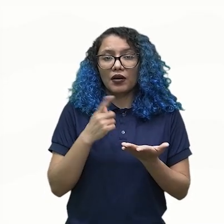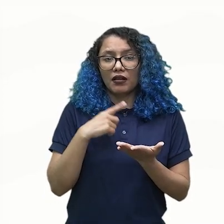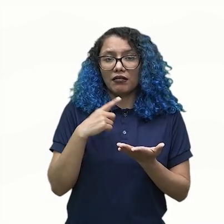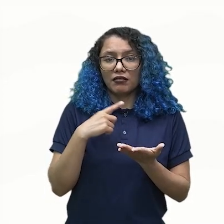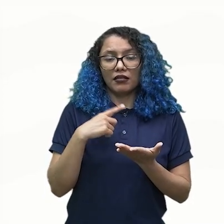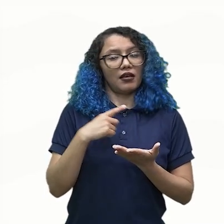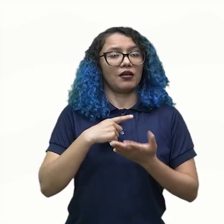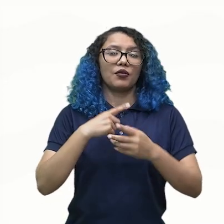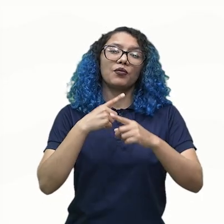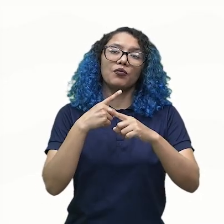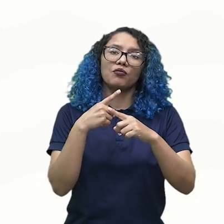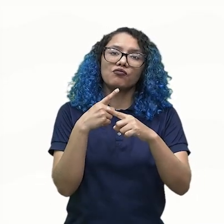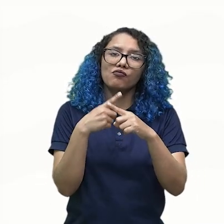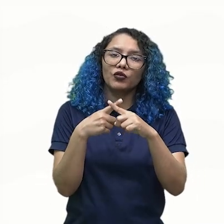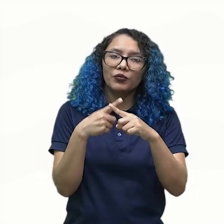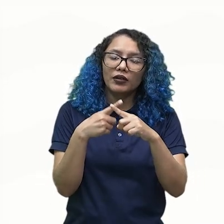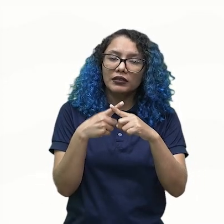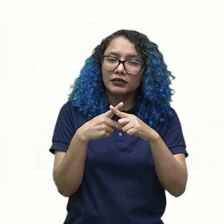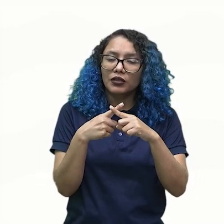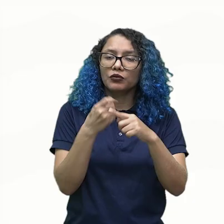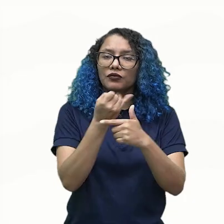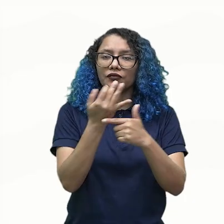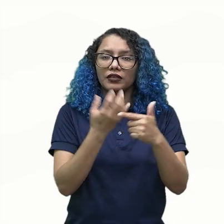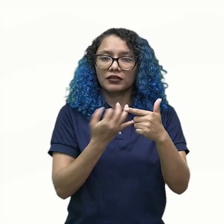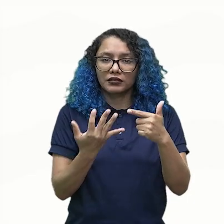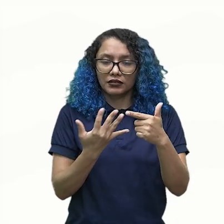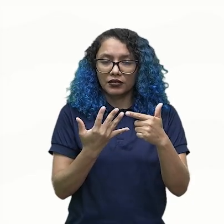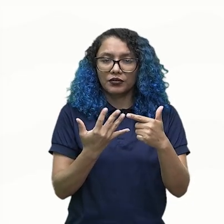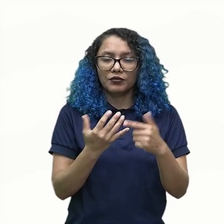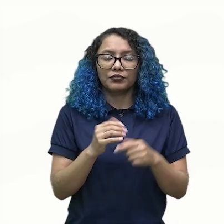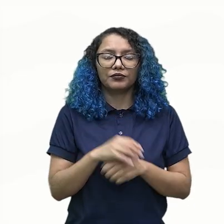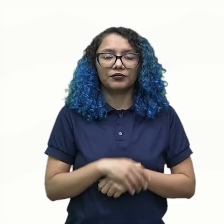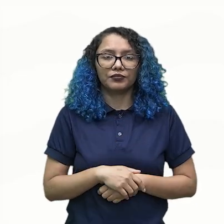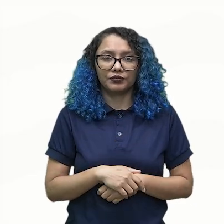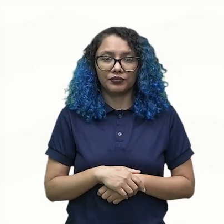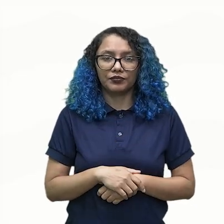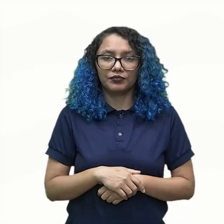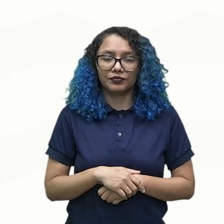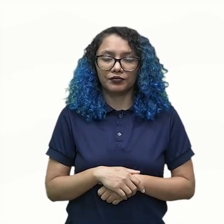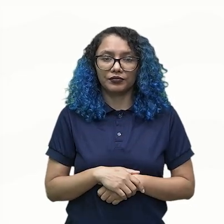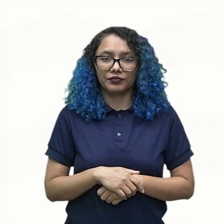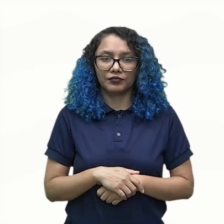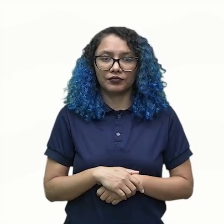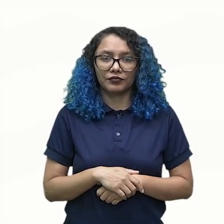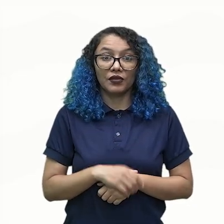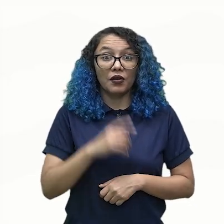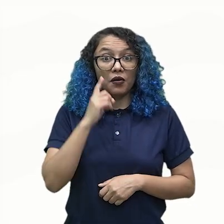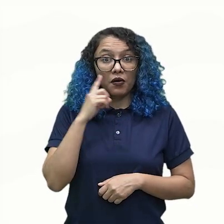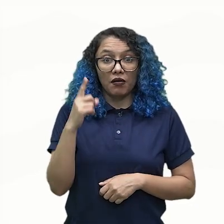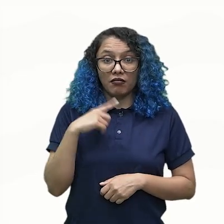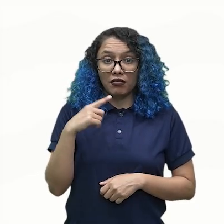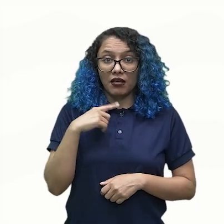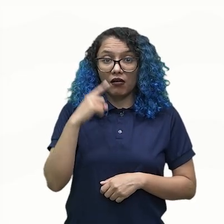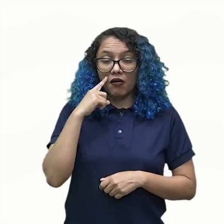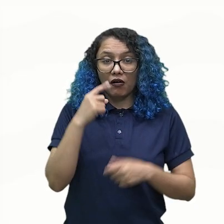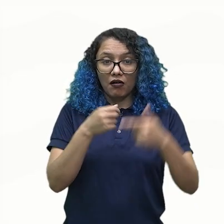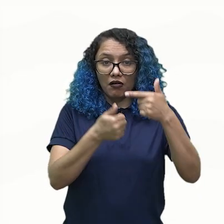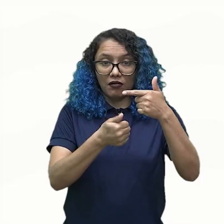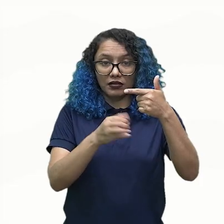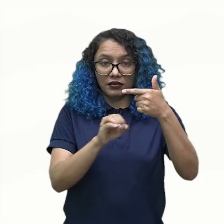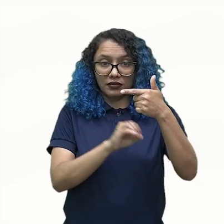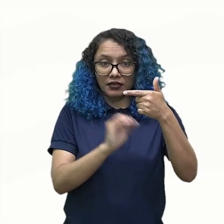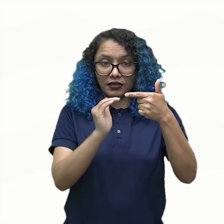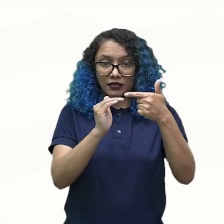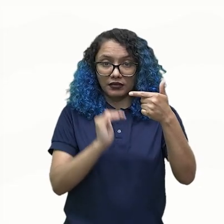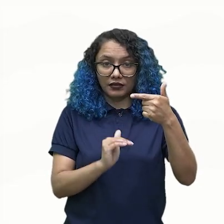uma fração e um número inteiro, tá? Mas reparem que eu tenho 100 aqui embaixo e 100